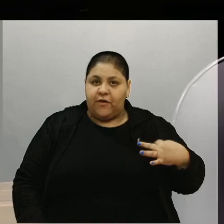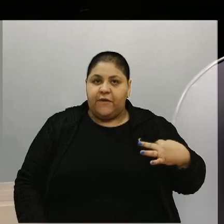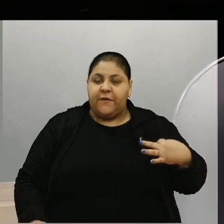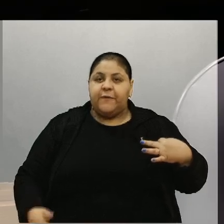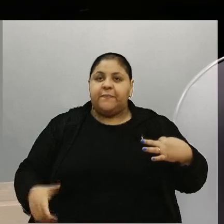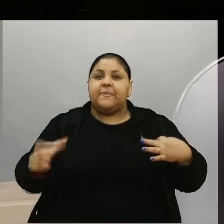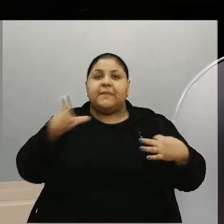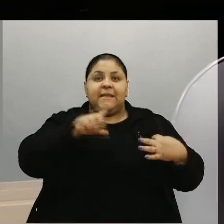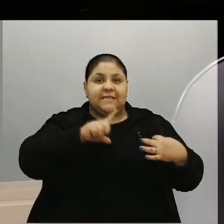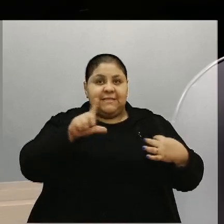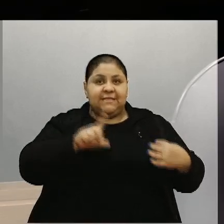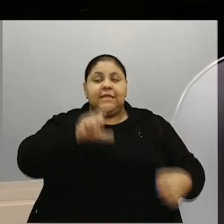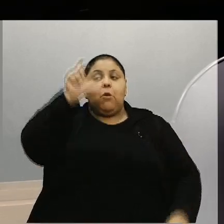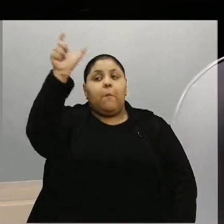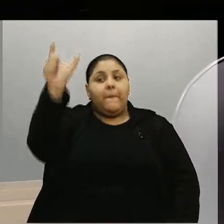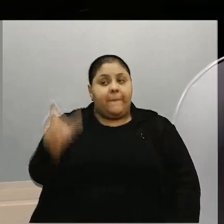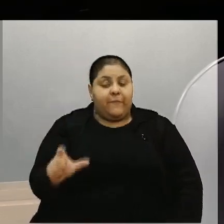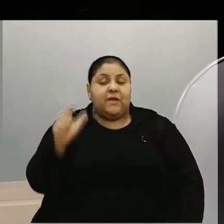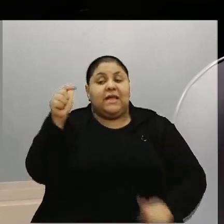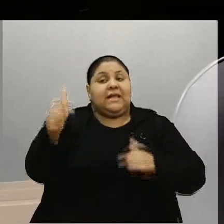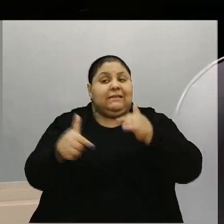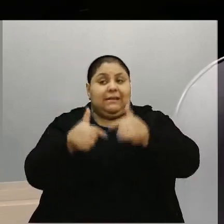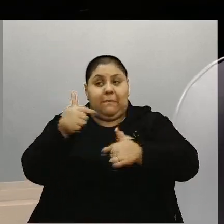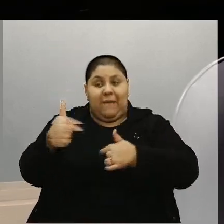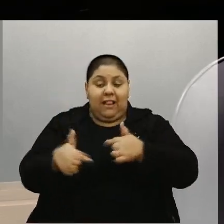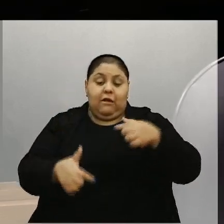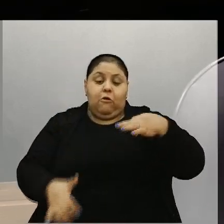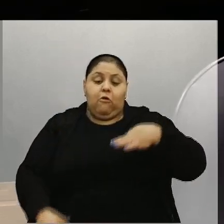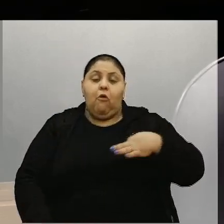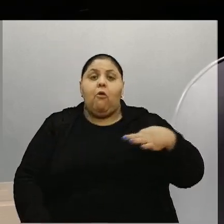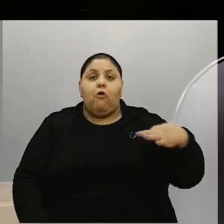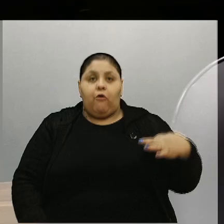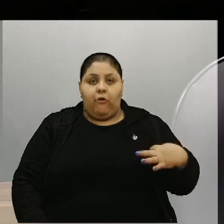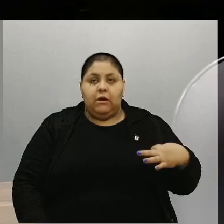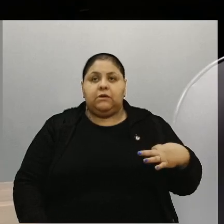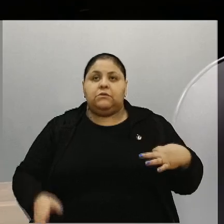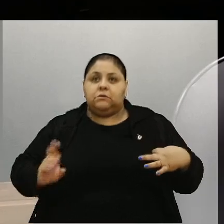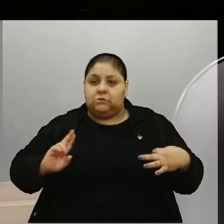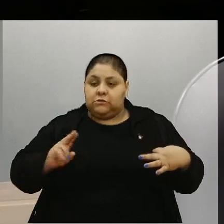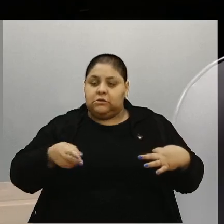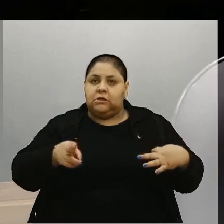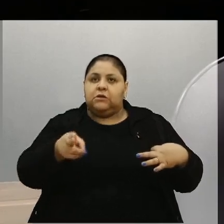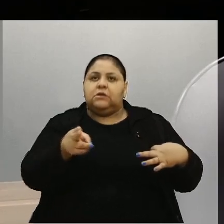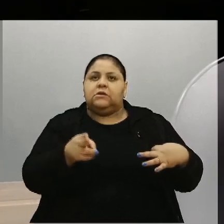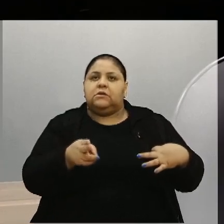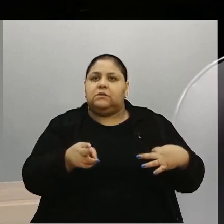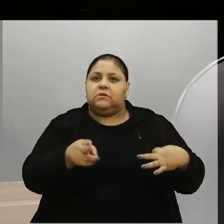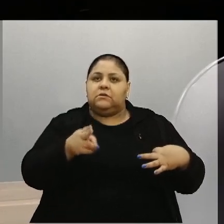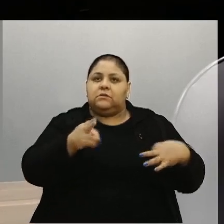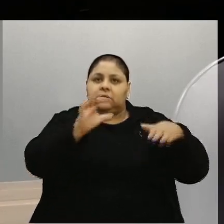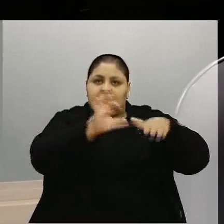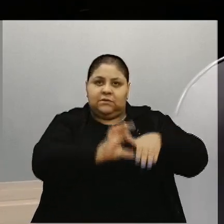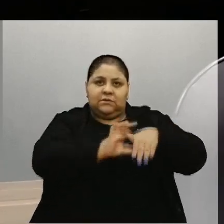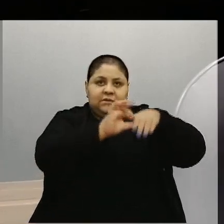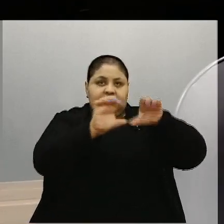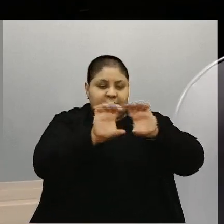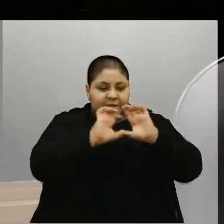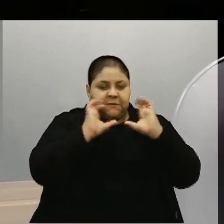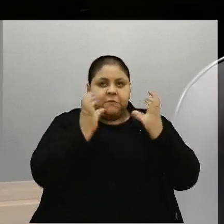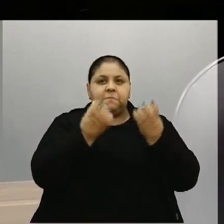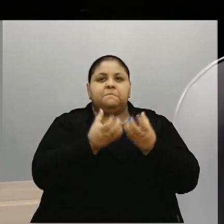tem alguém que presta trabalho voluntário, e sempre são as lideranças